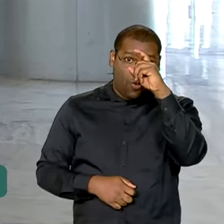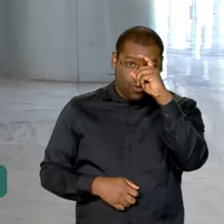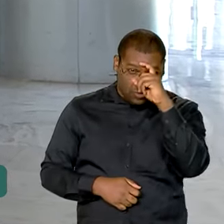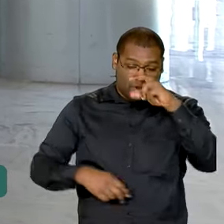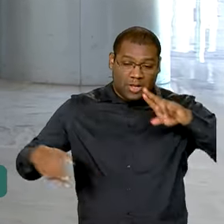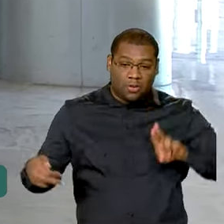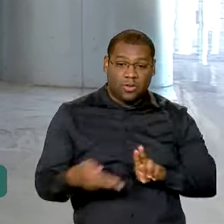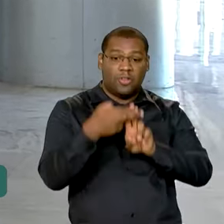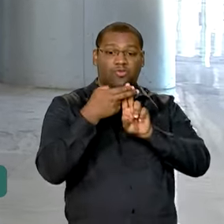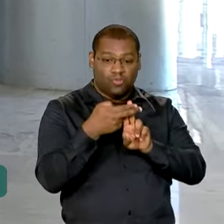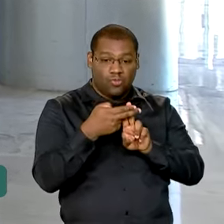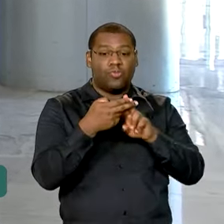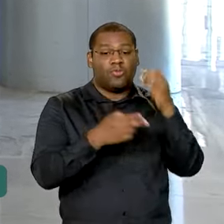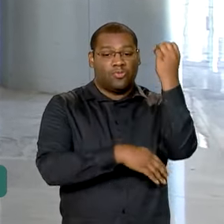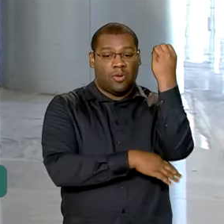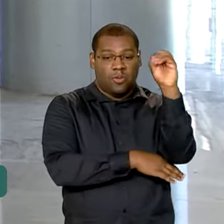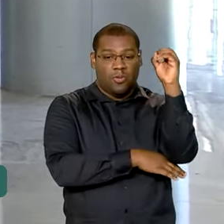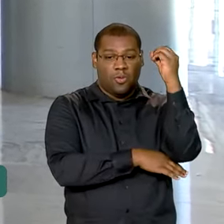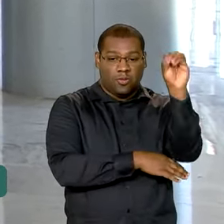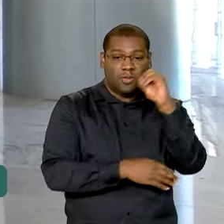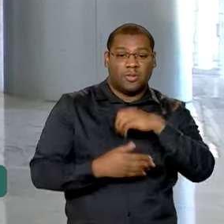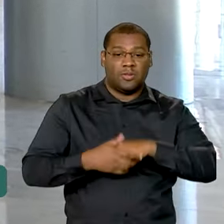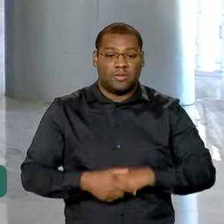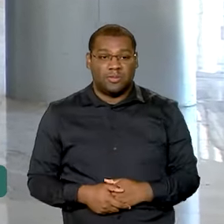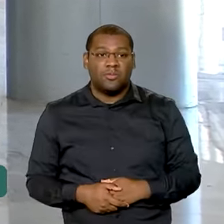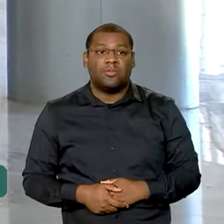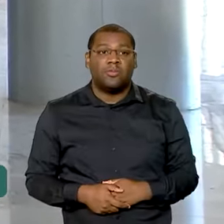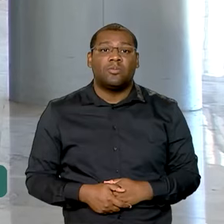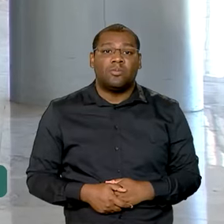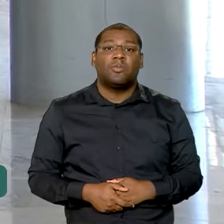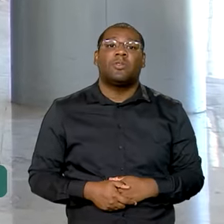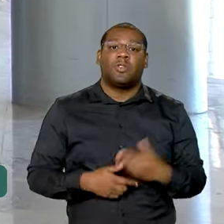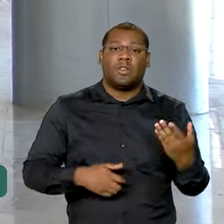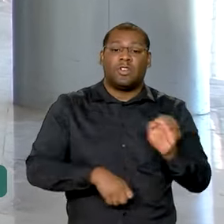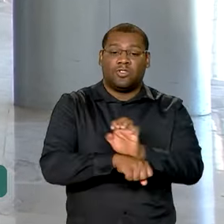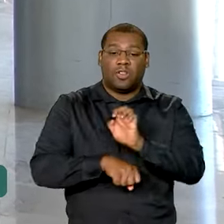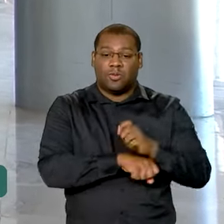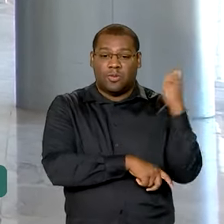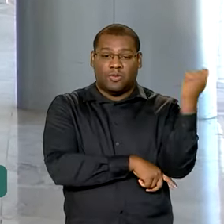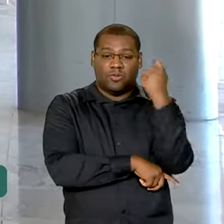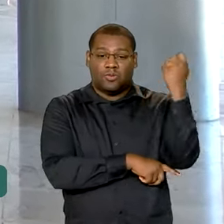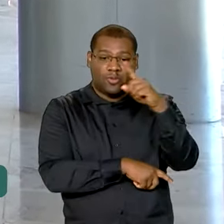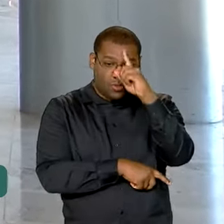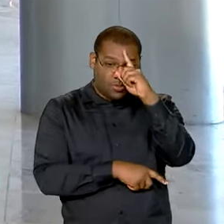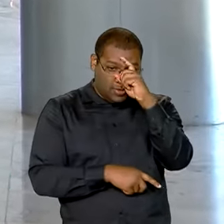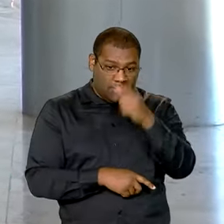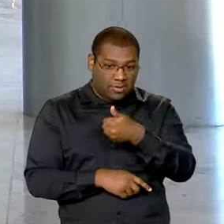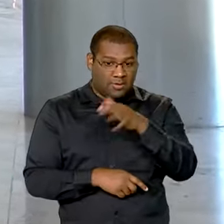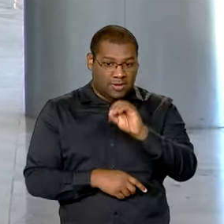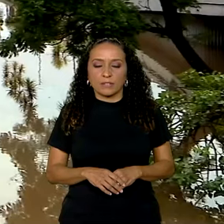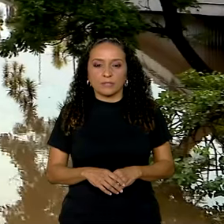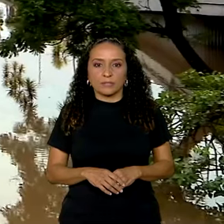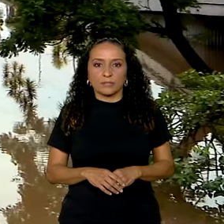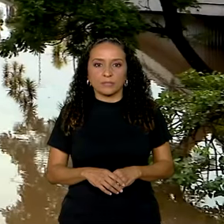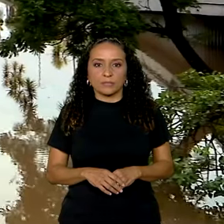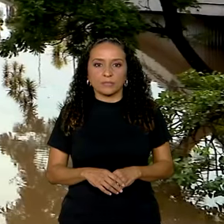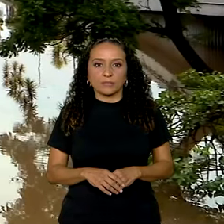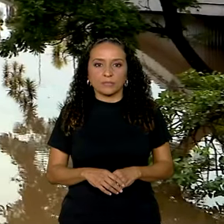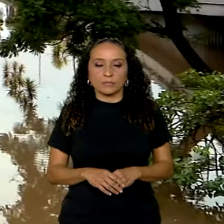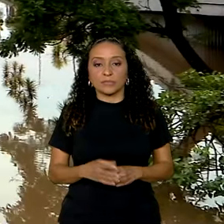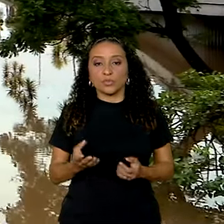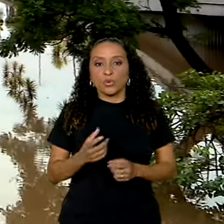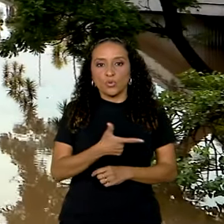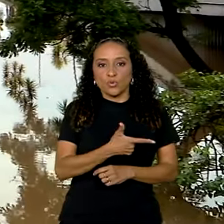SUS em Porto Alegre. Com esse, já são 10 espalhados pelo estado. Vamos acompanhar aí na reportagem. Ao